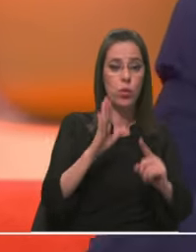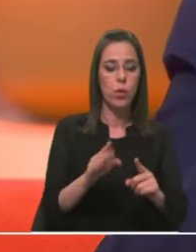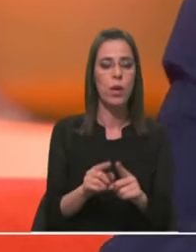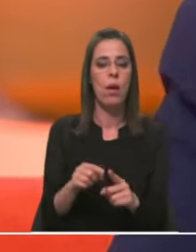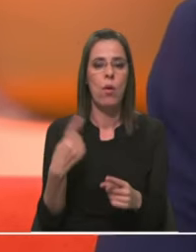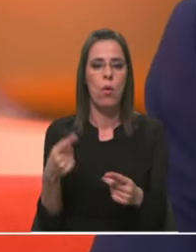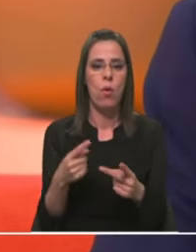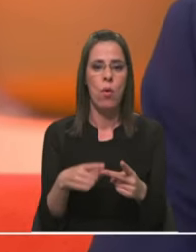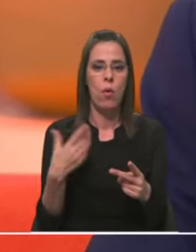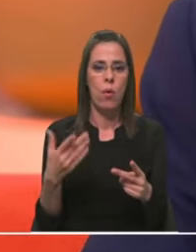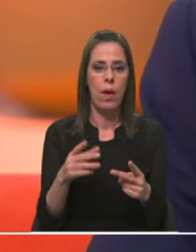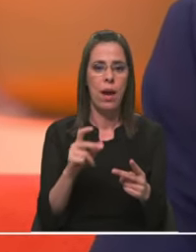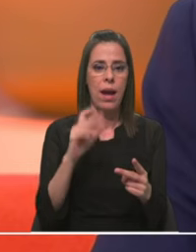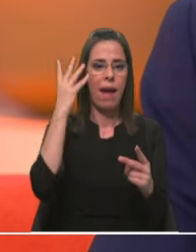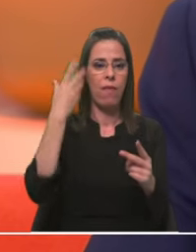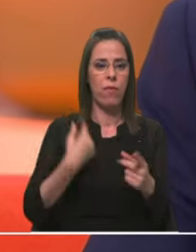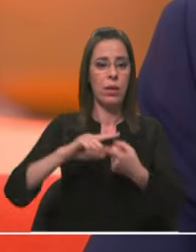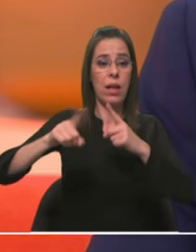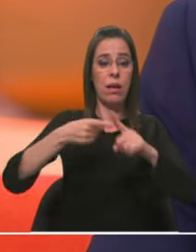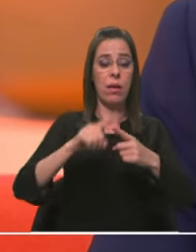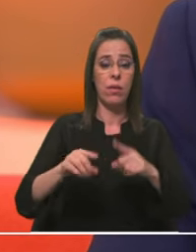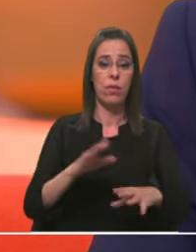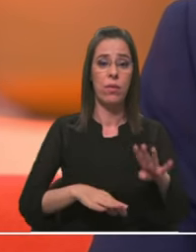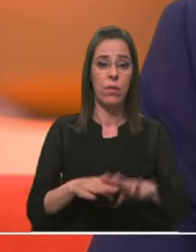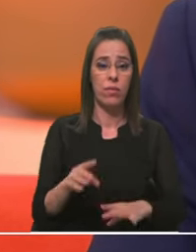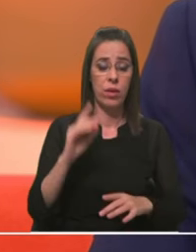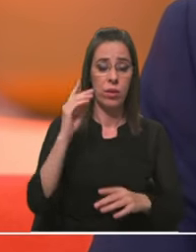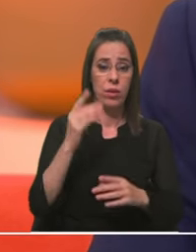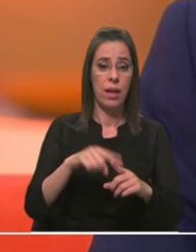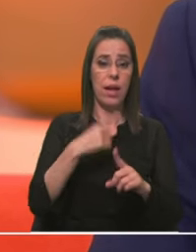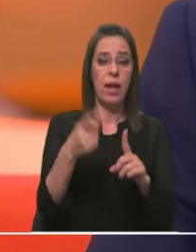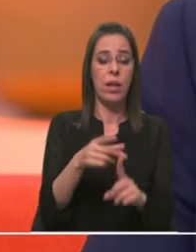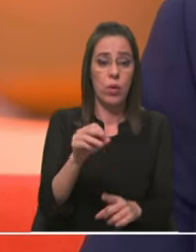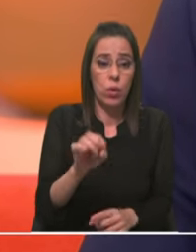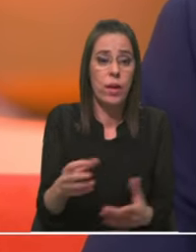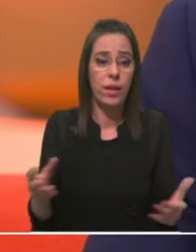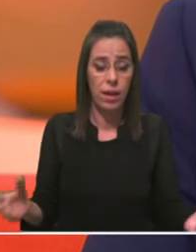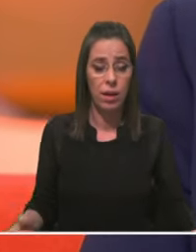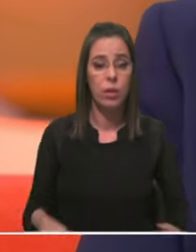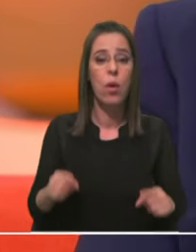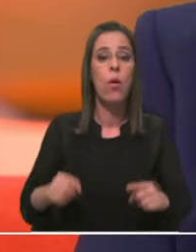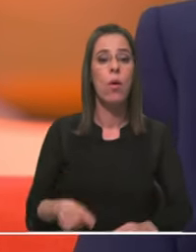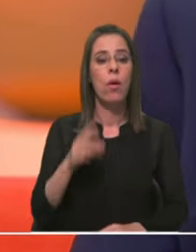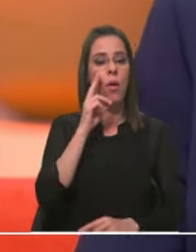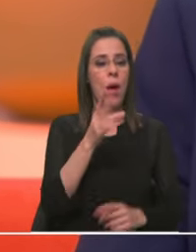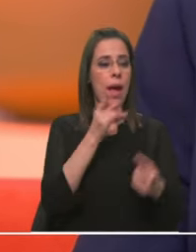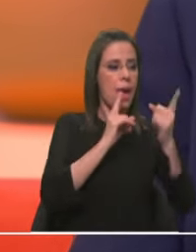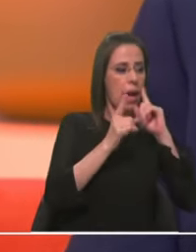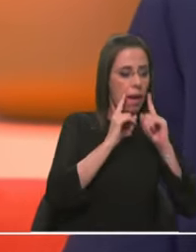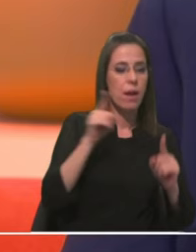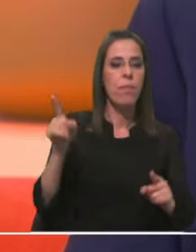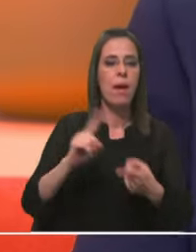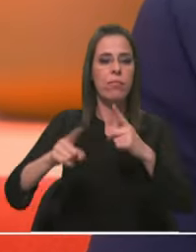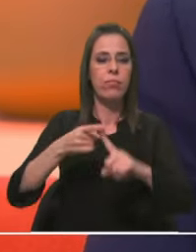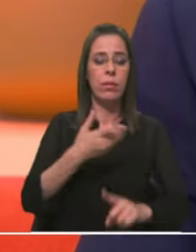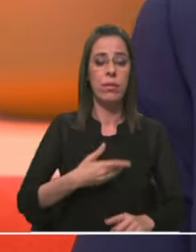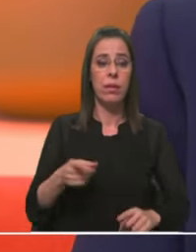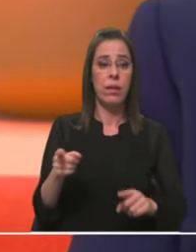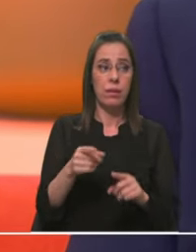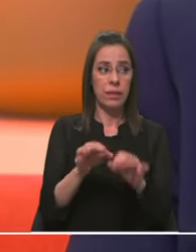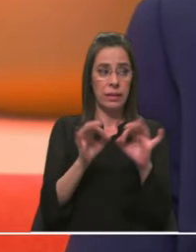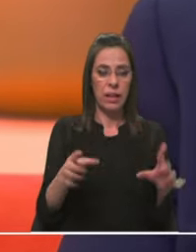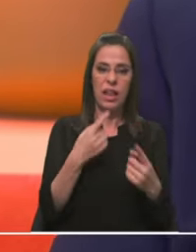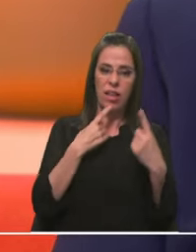com o com o Alonso Henriques quando ele fazu fez o papel do Alonso Henriques nos anos 80 não é e hoje em dia a gente olhar para o herm José e achar que ele O Alfonso